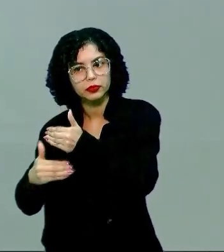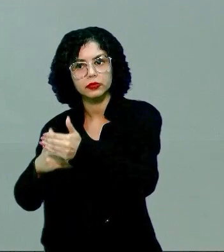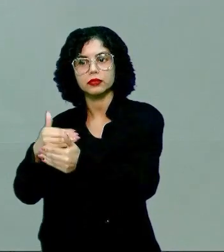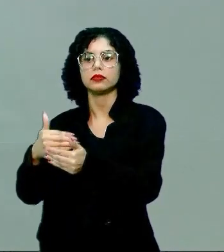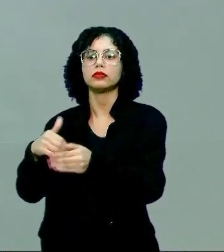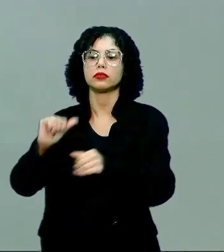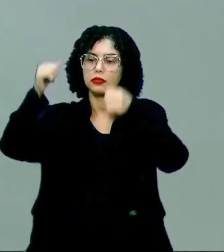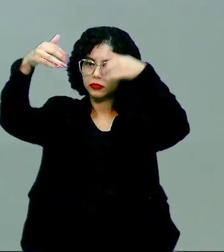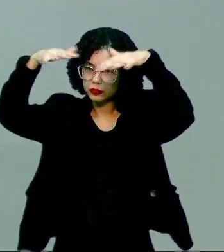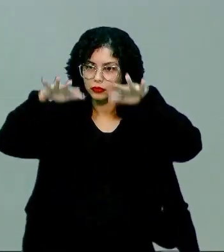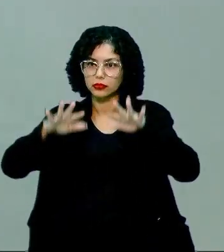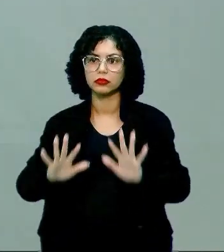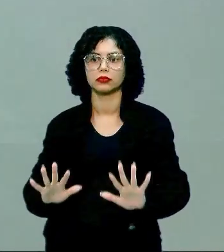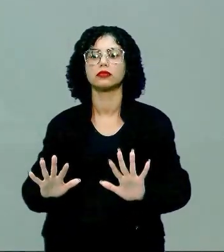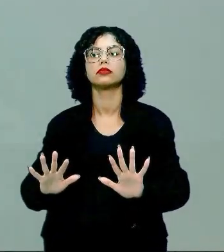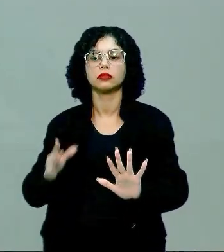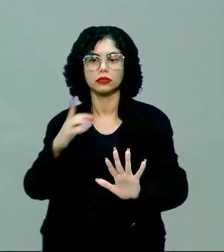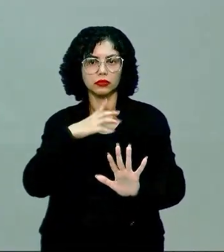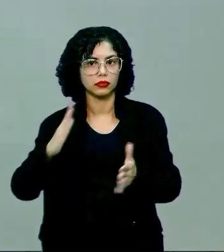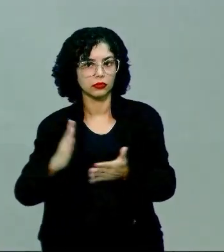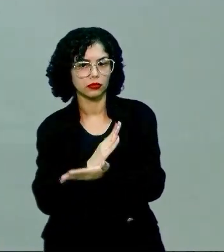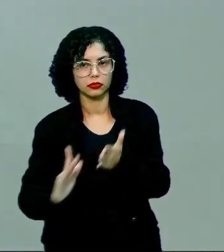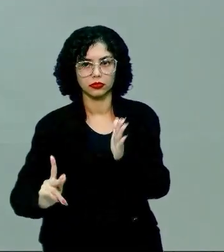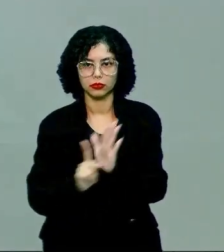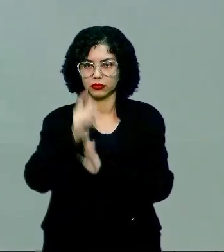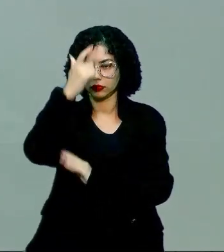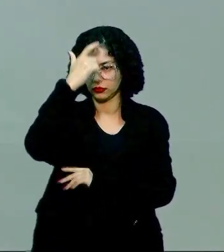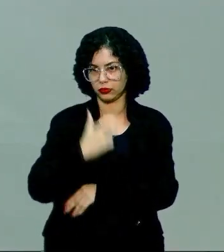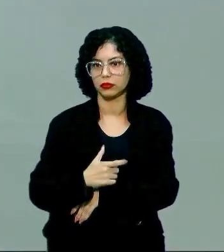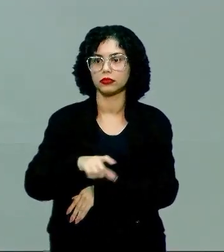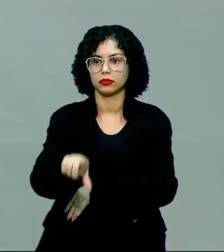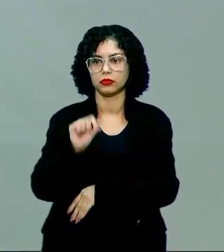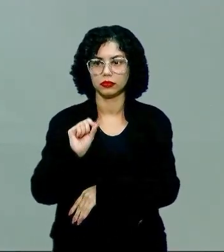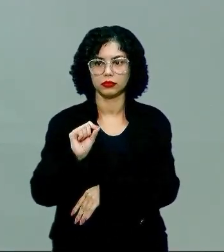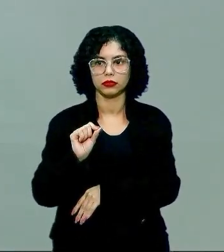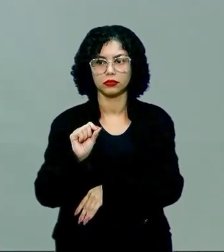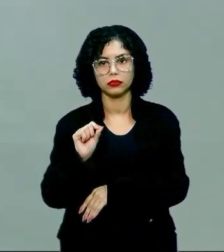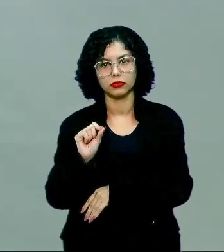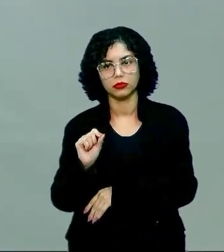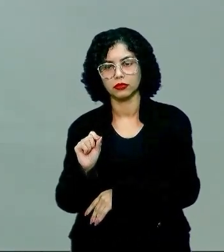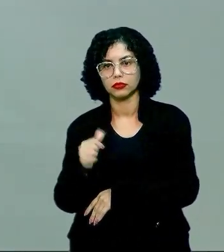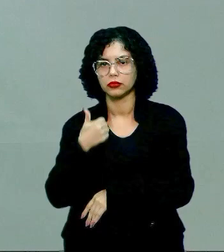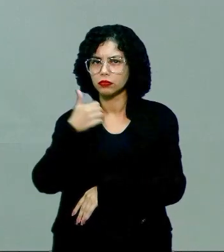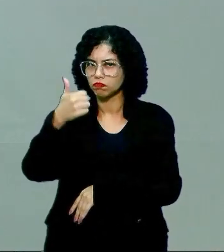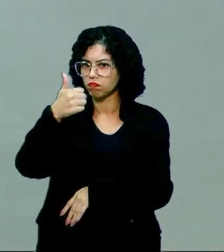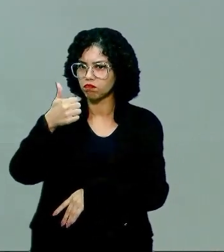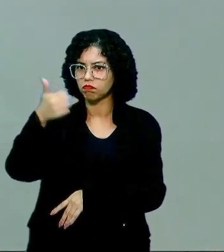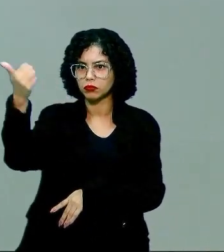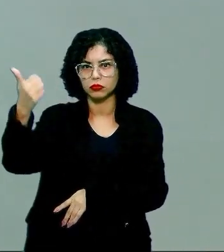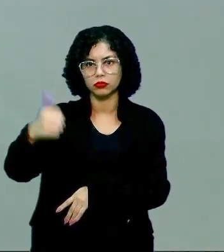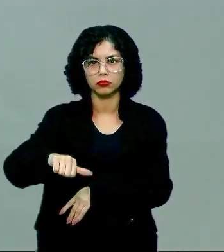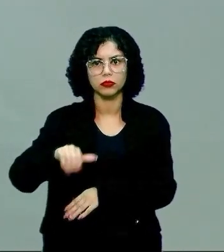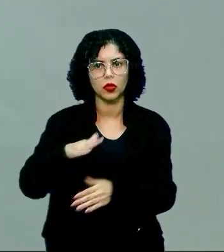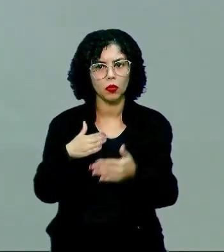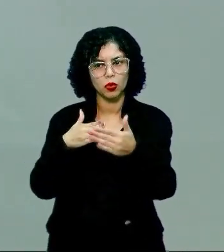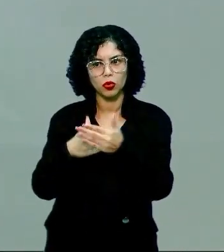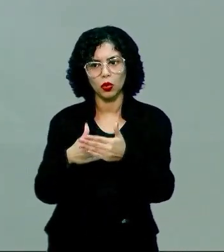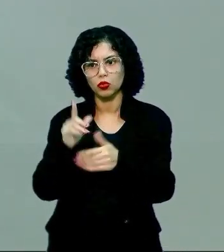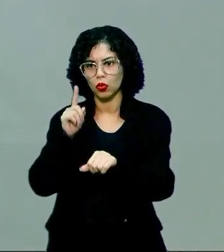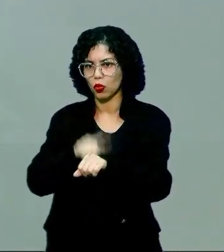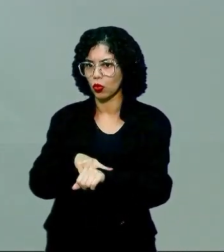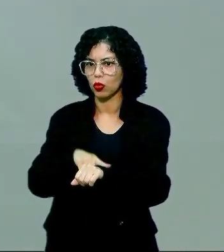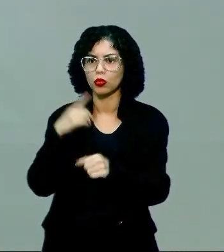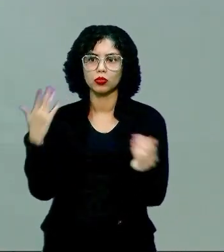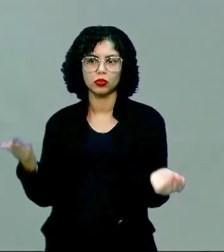naturalmente no sentido de eu tenho autonomia para realizar não é algo impositivo não é algo delimitado de